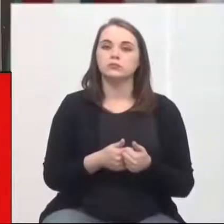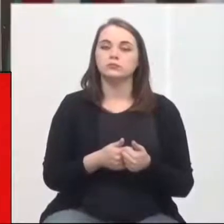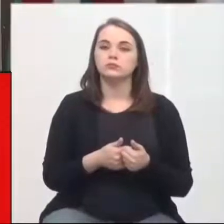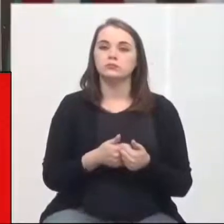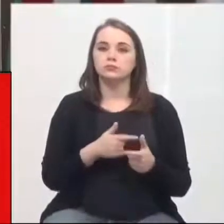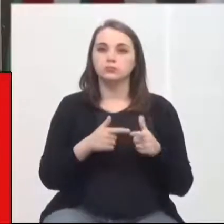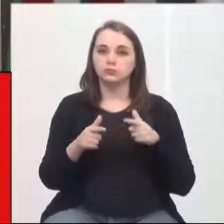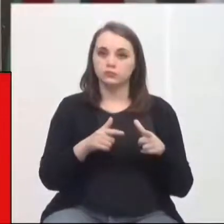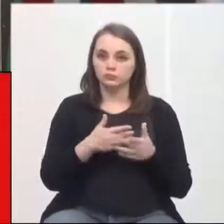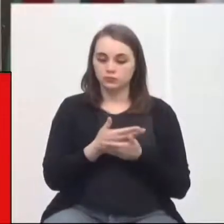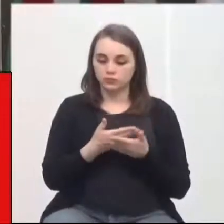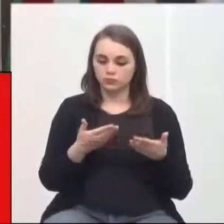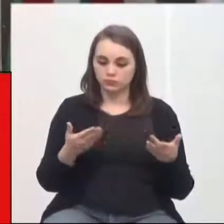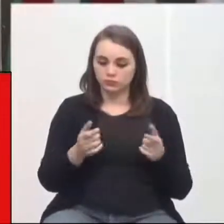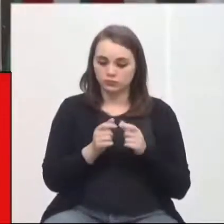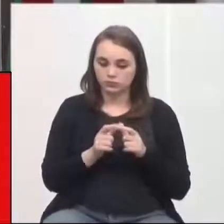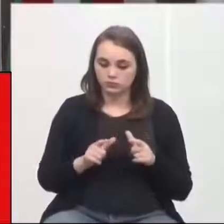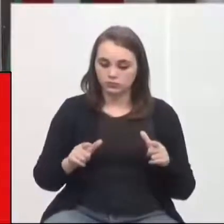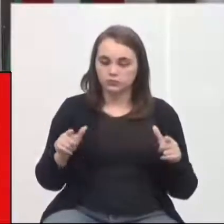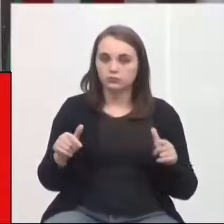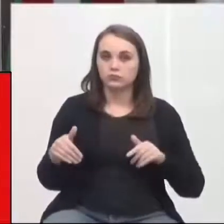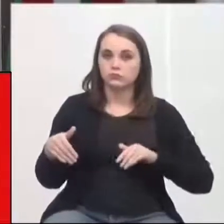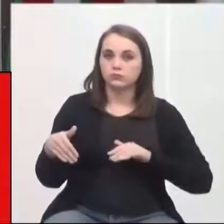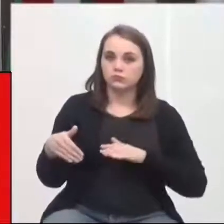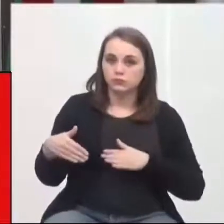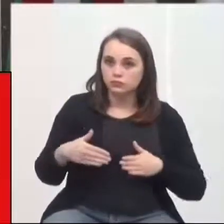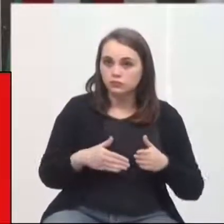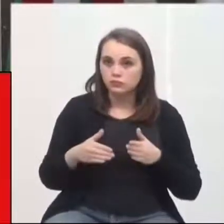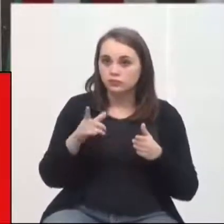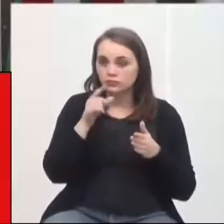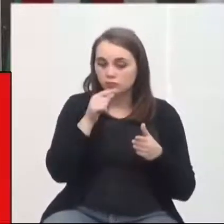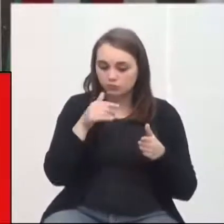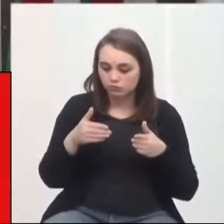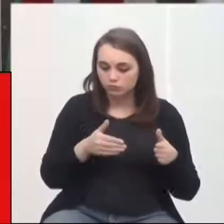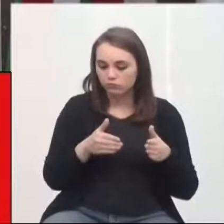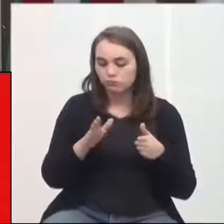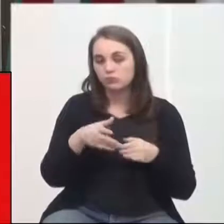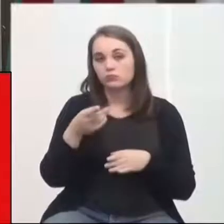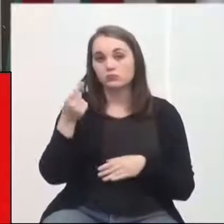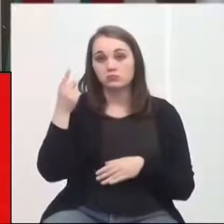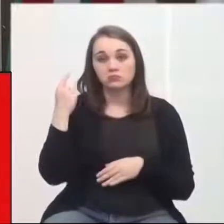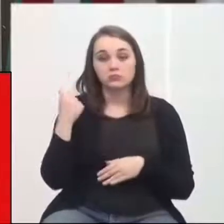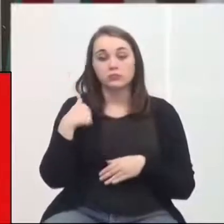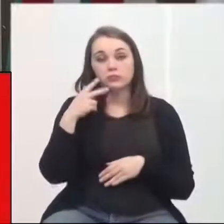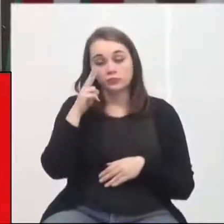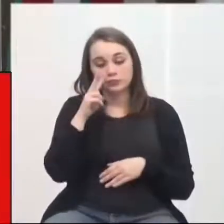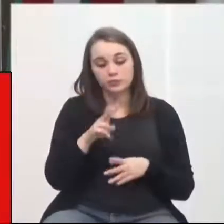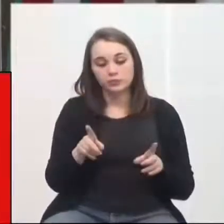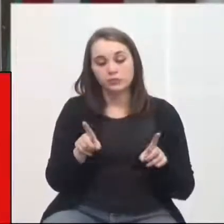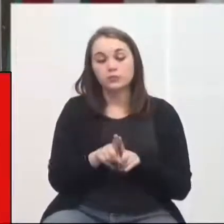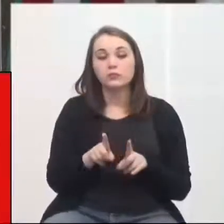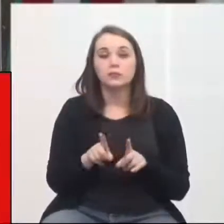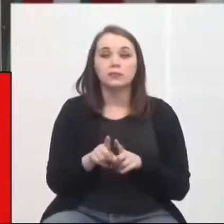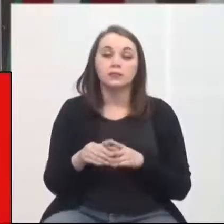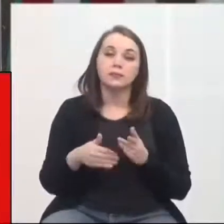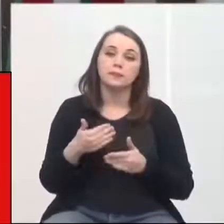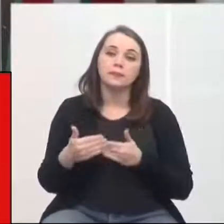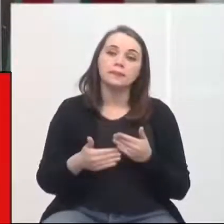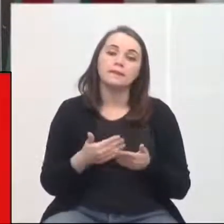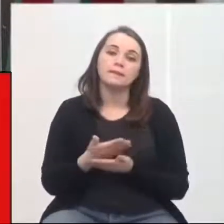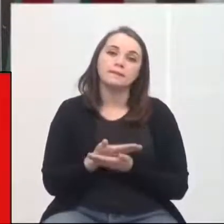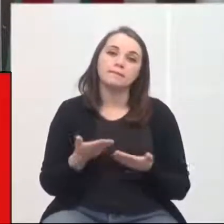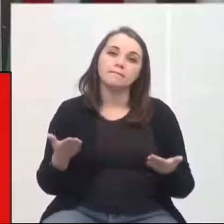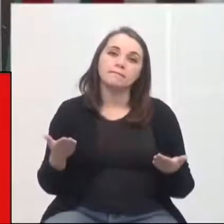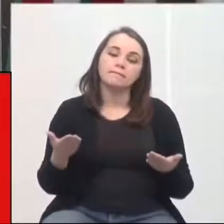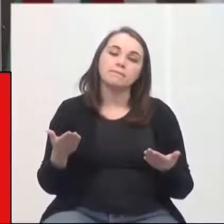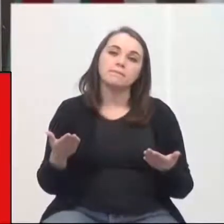esse trabalho de desassoreamento do rio, já faz algum tempo, e acompanhando também esse processo, né,